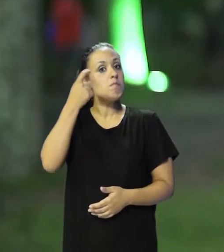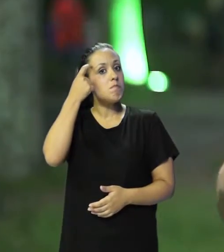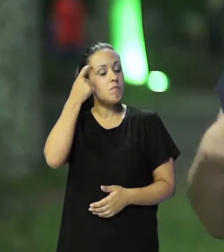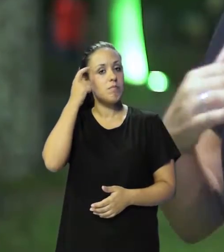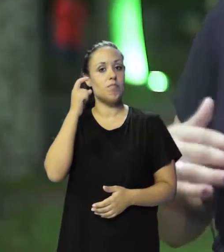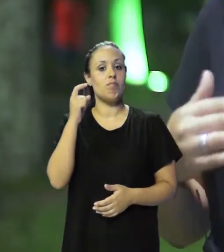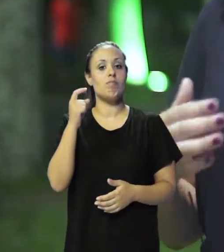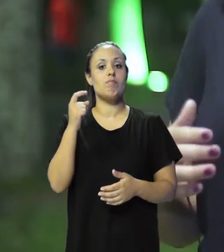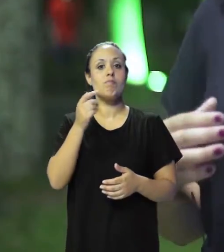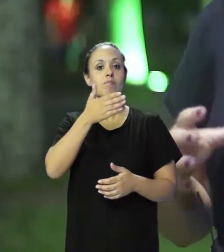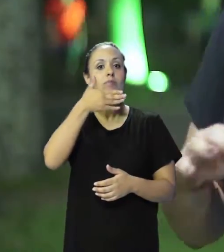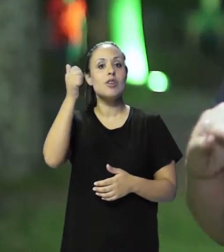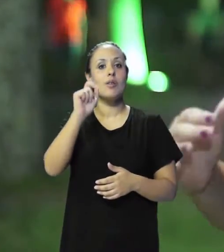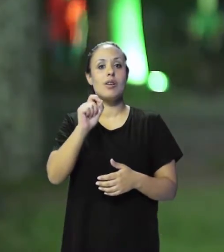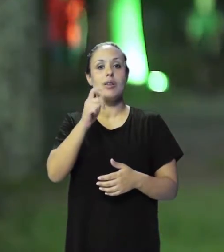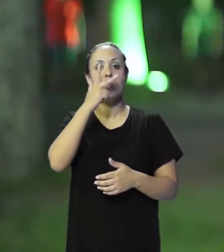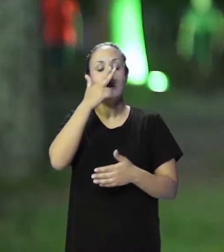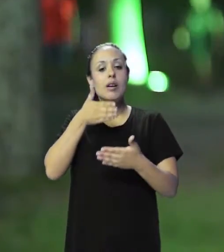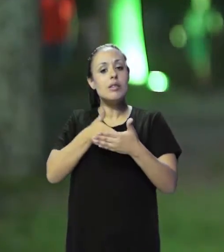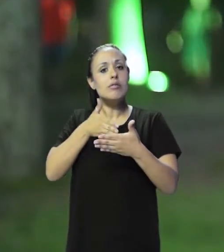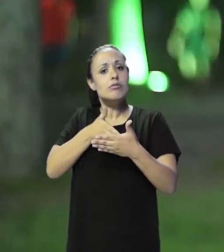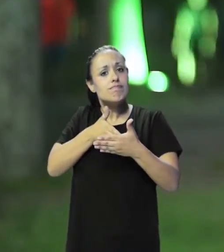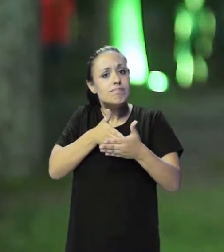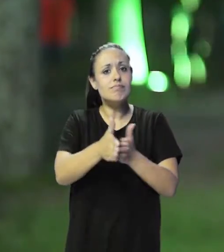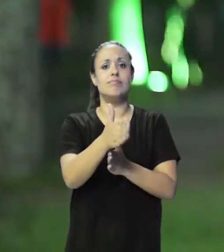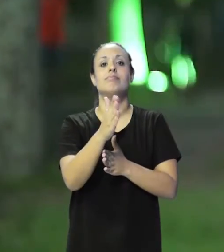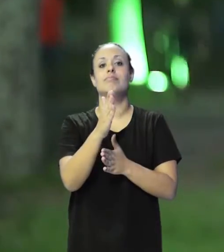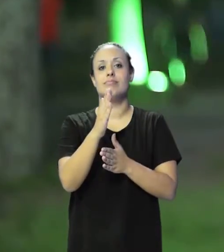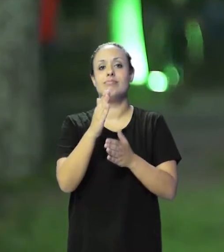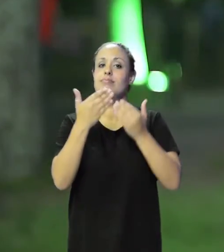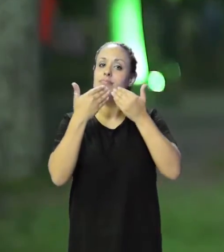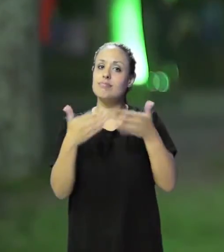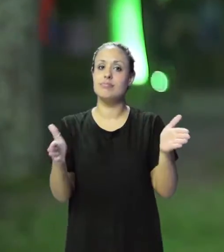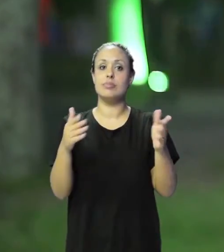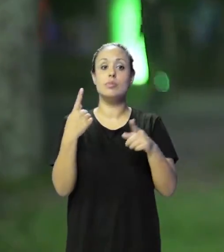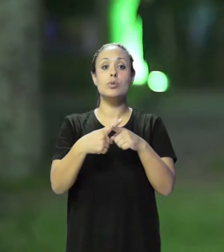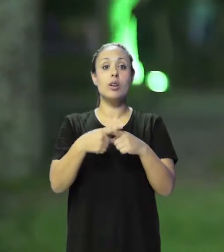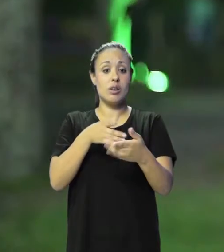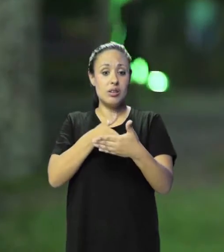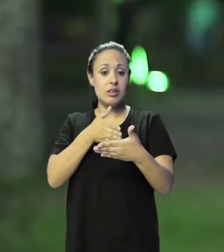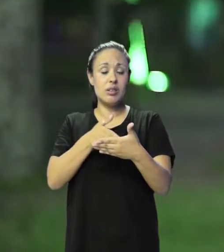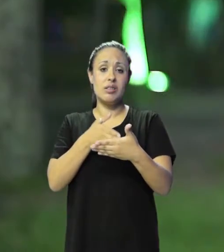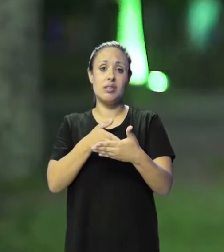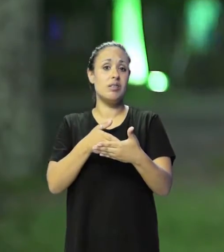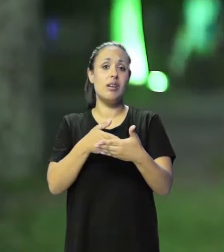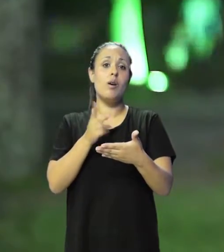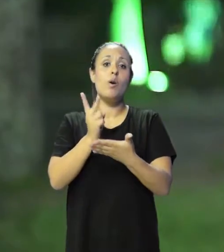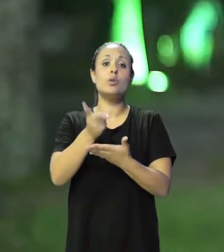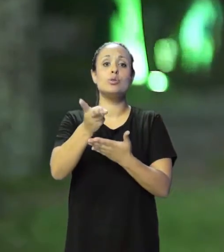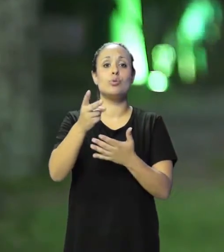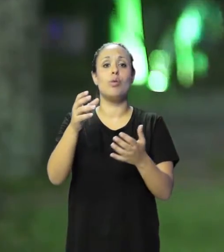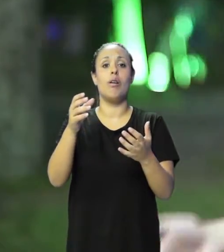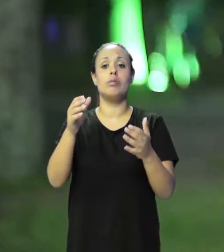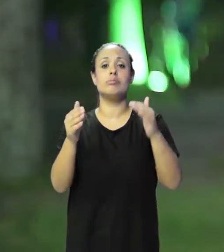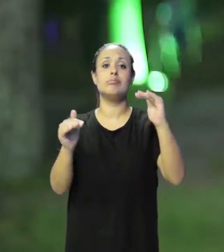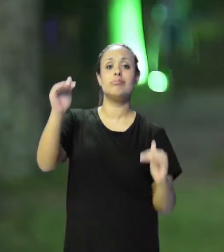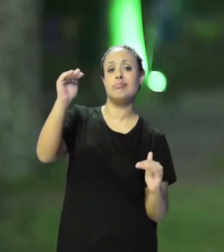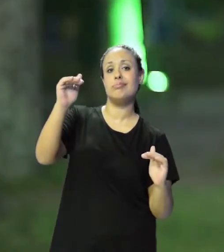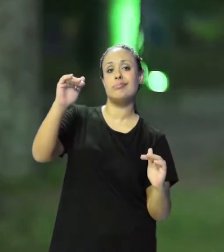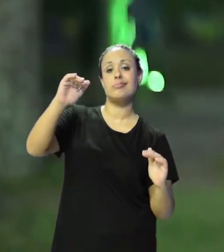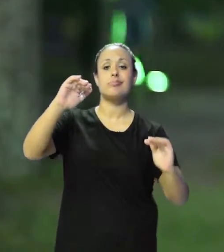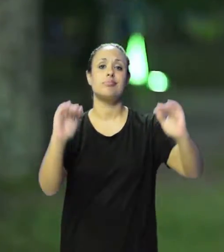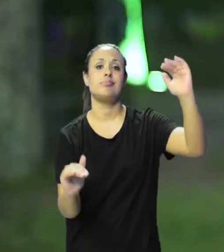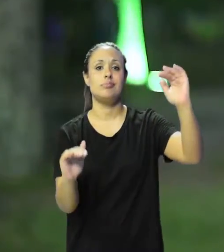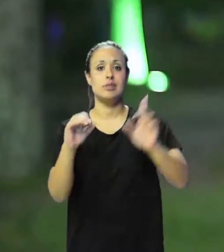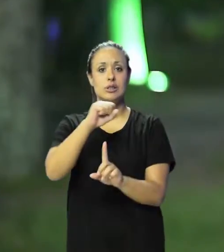ultrapassar aí os limites e as fronteiras que nos são colocadas, porque essas fronteiras produzem desigualdade